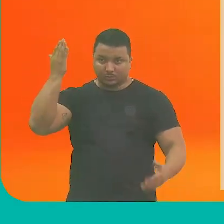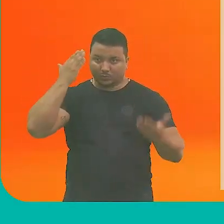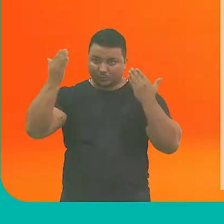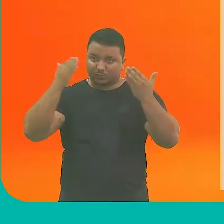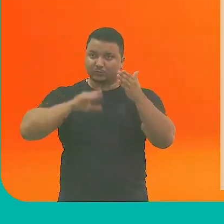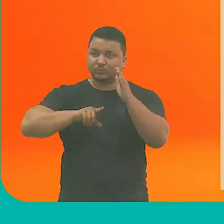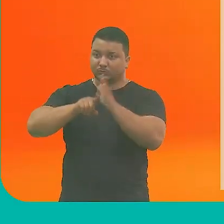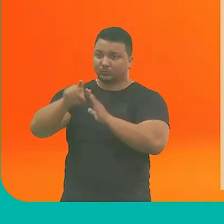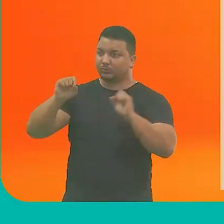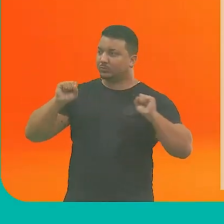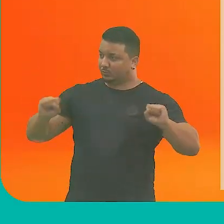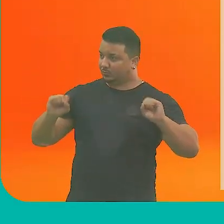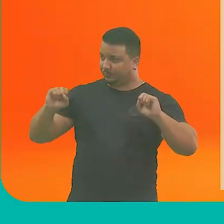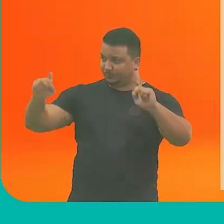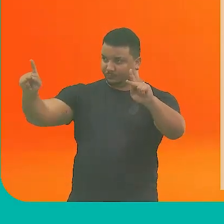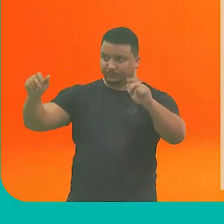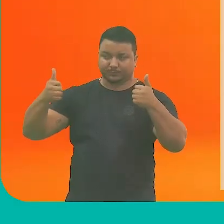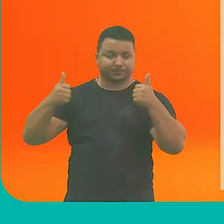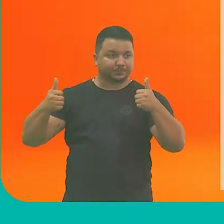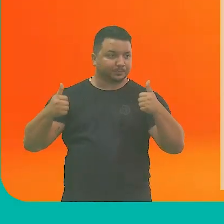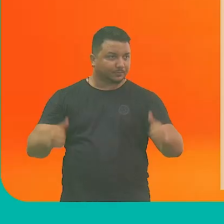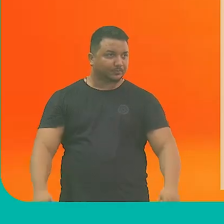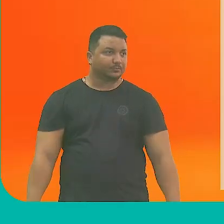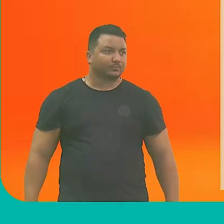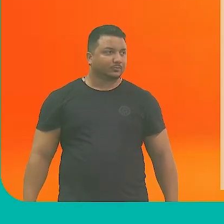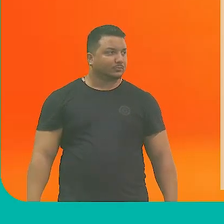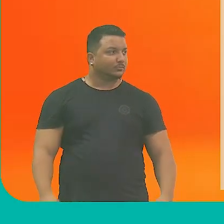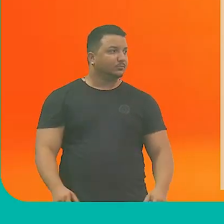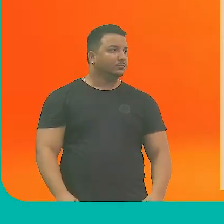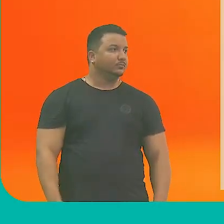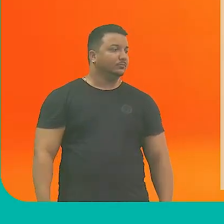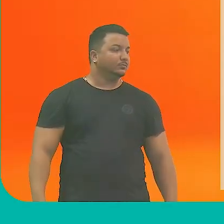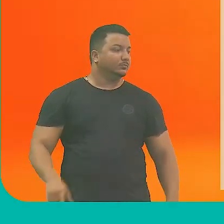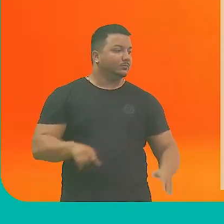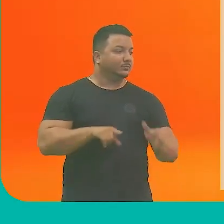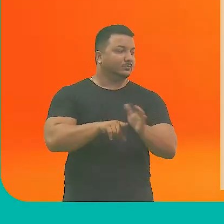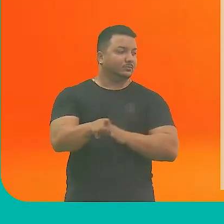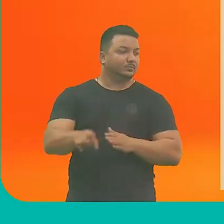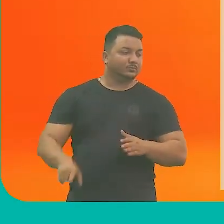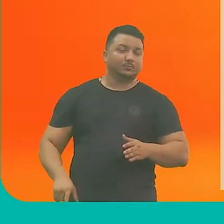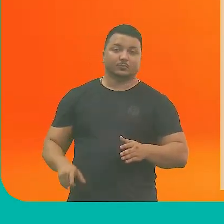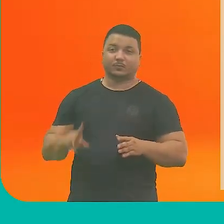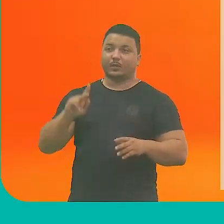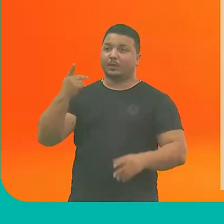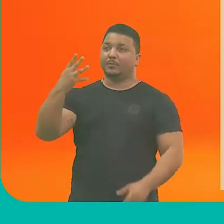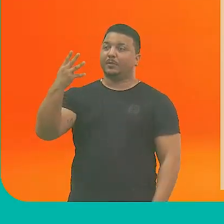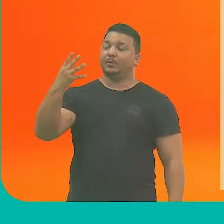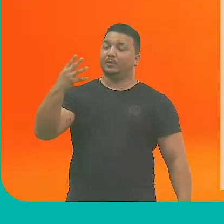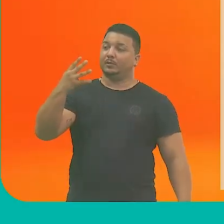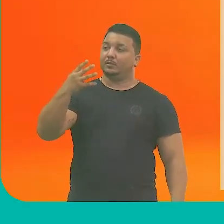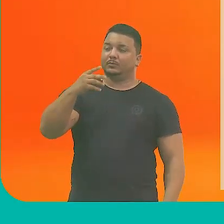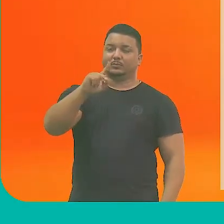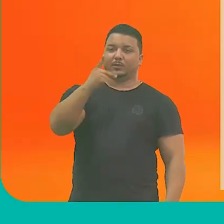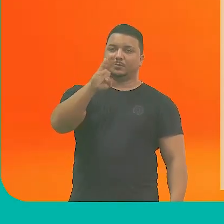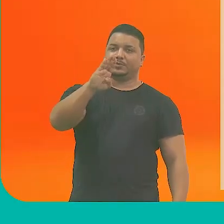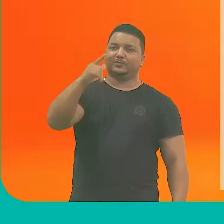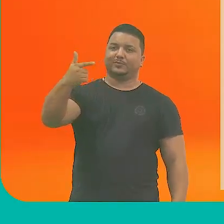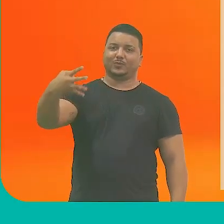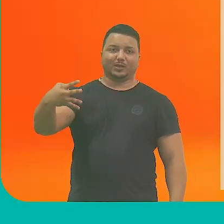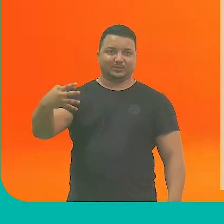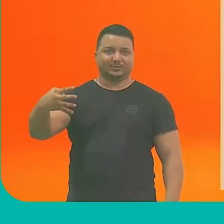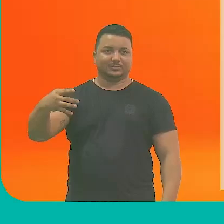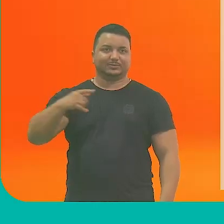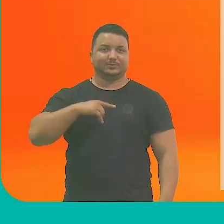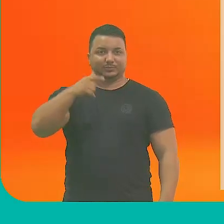tira todas as dúvidas de vocês, tá? Bora para a questão da habilidade 24. Ó. Mais